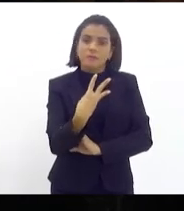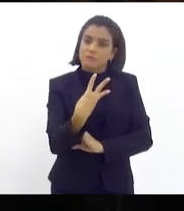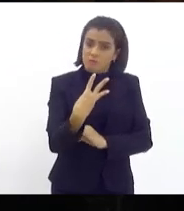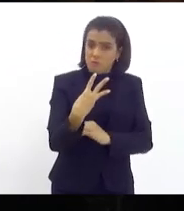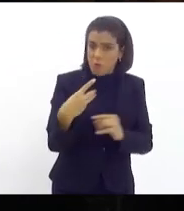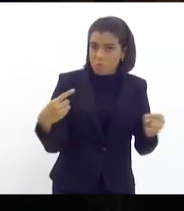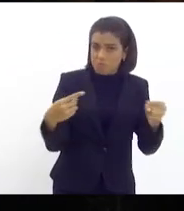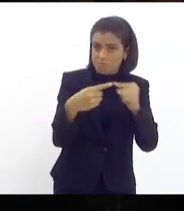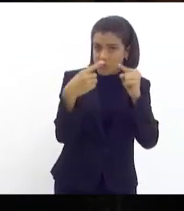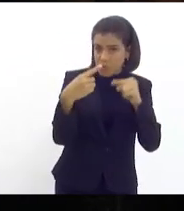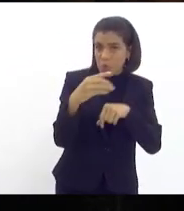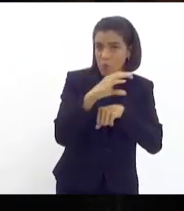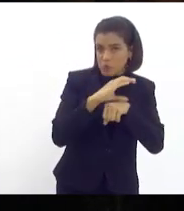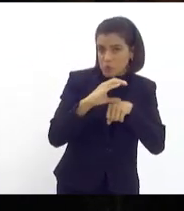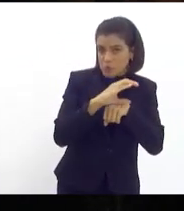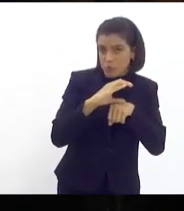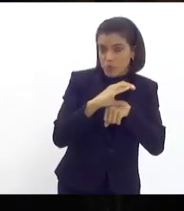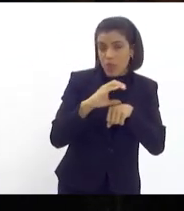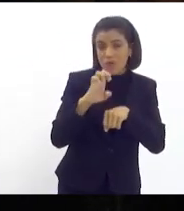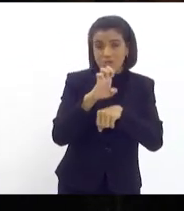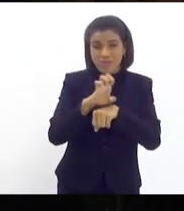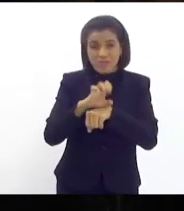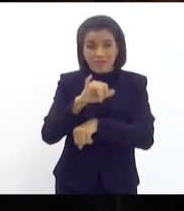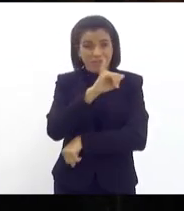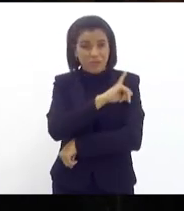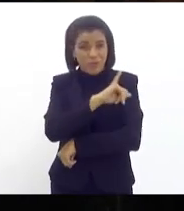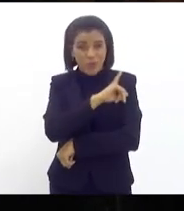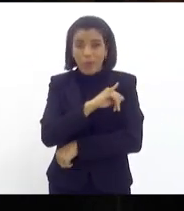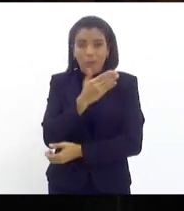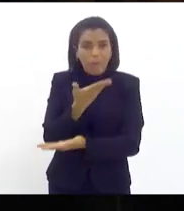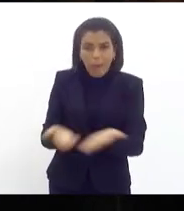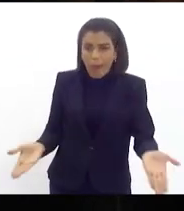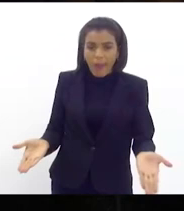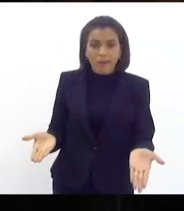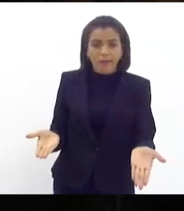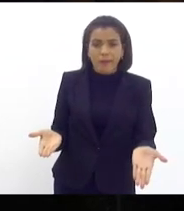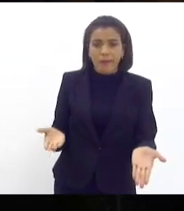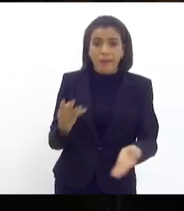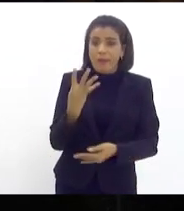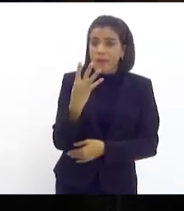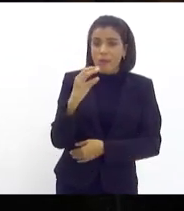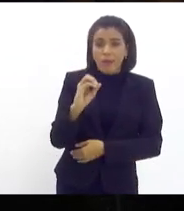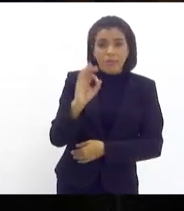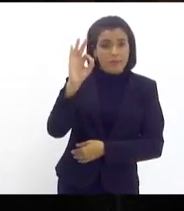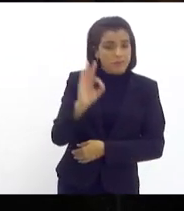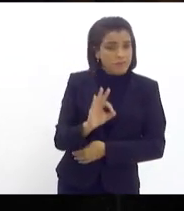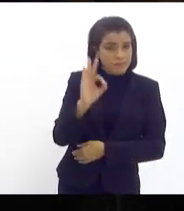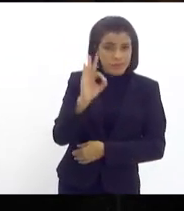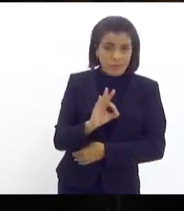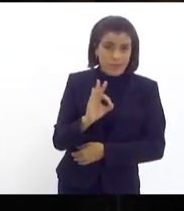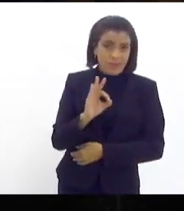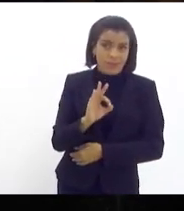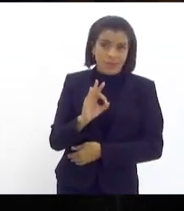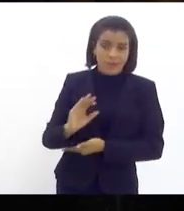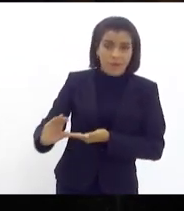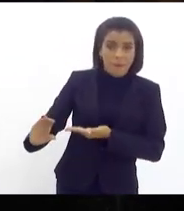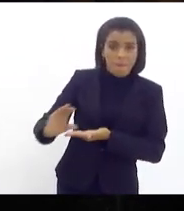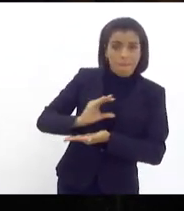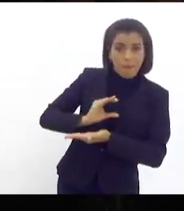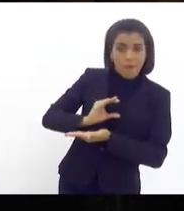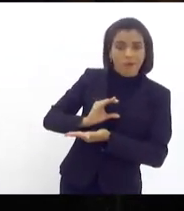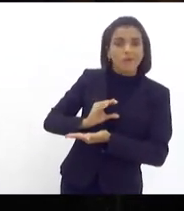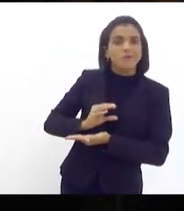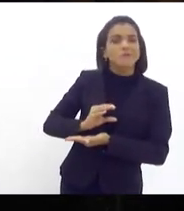constitucional o estado do Rio de Janeiro perde 40% da sua receita de Hot